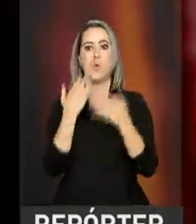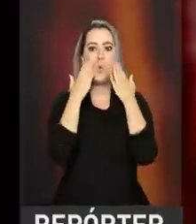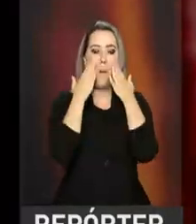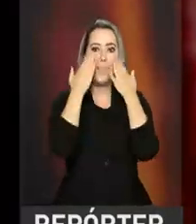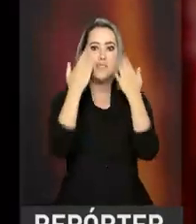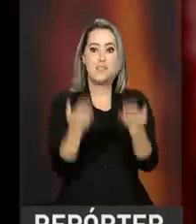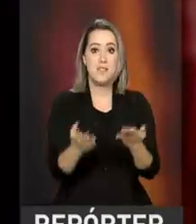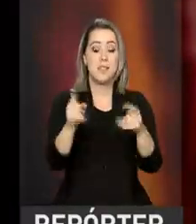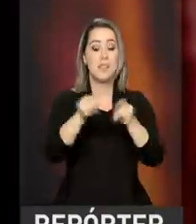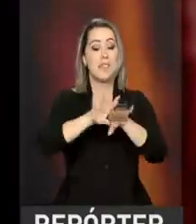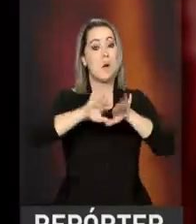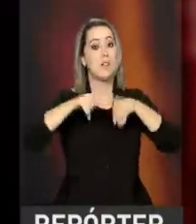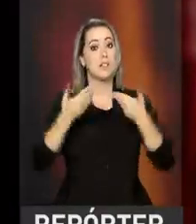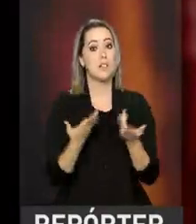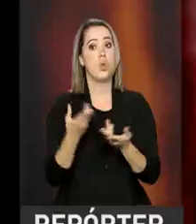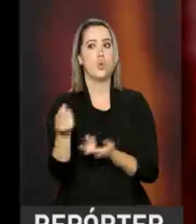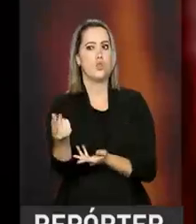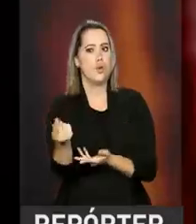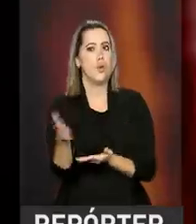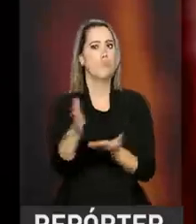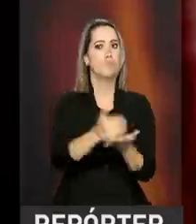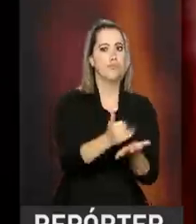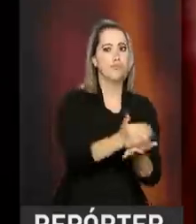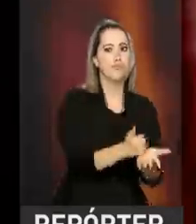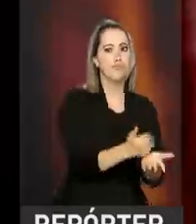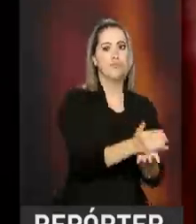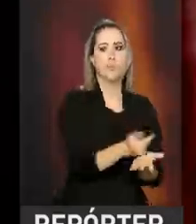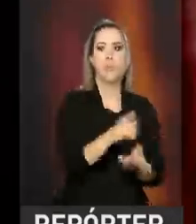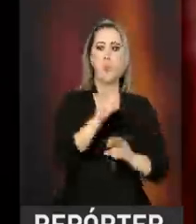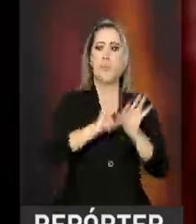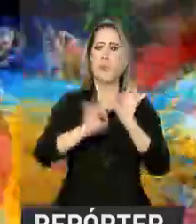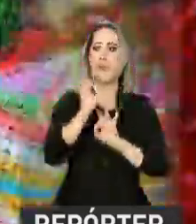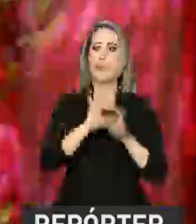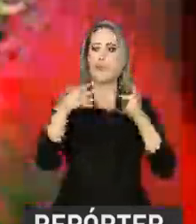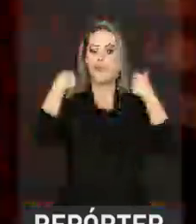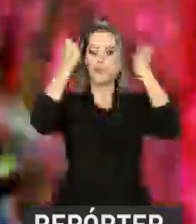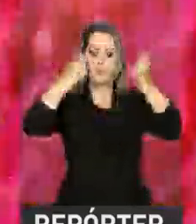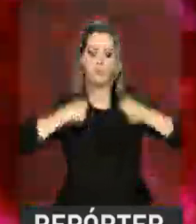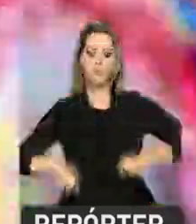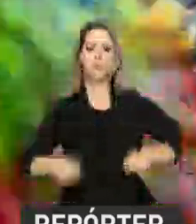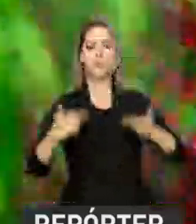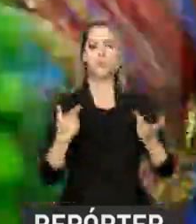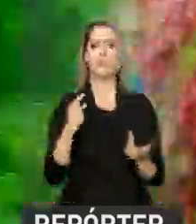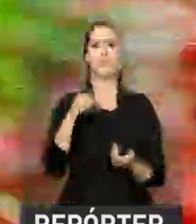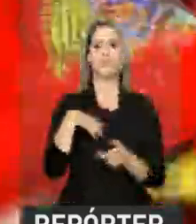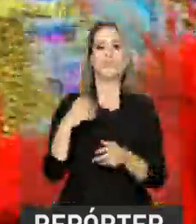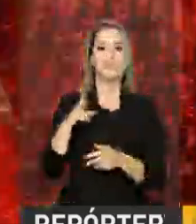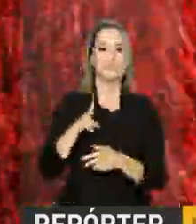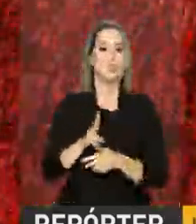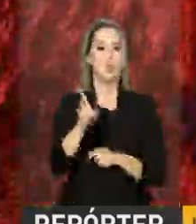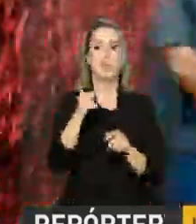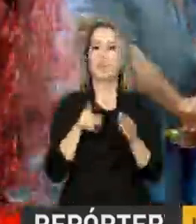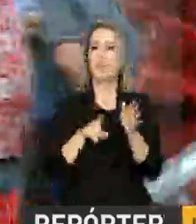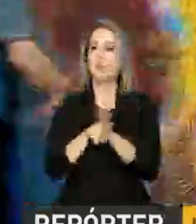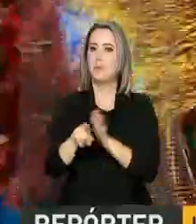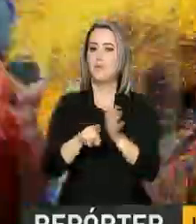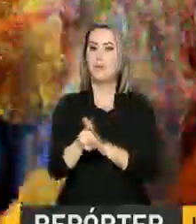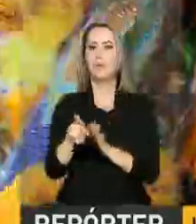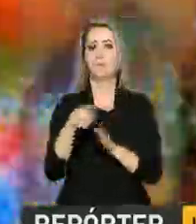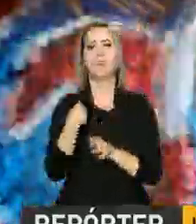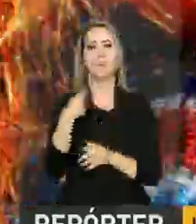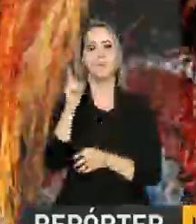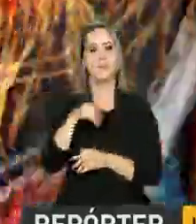apresentações e, através disso, conseguiu recursos também para poder preparar fantasia. Eu digo que eu sou uma eterna pesquisadora, porque é